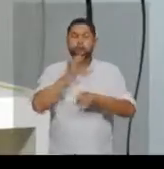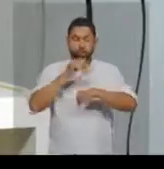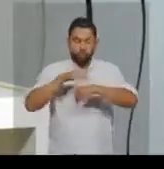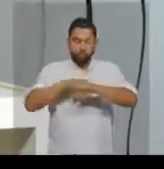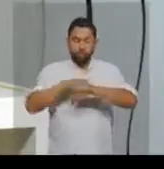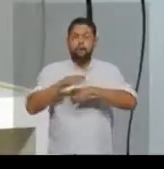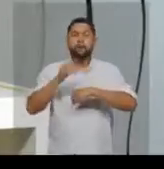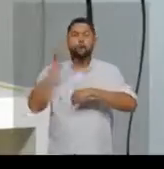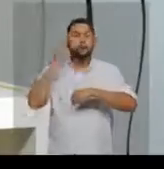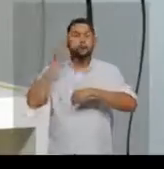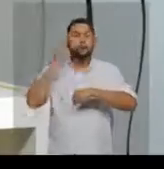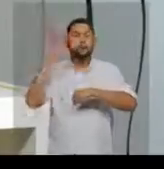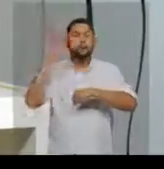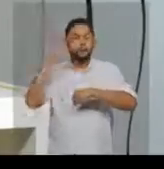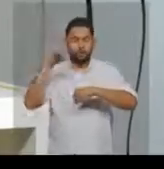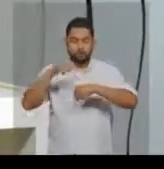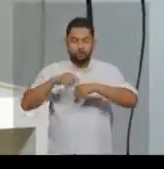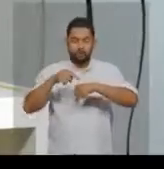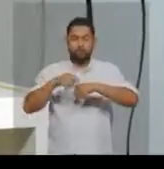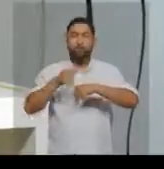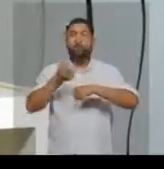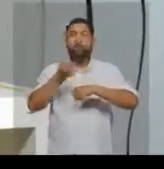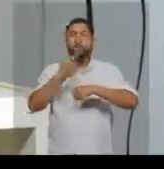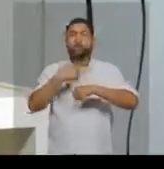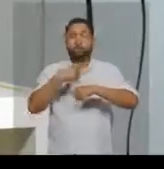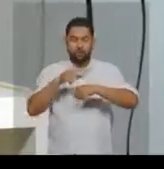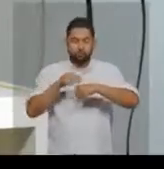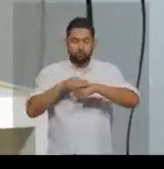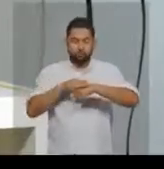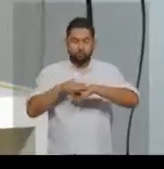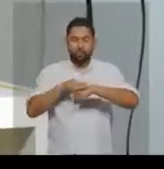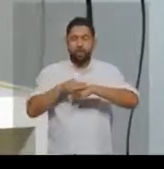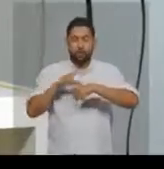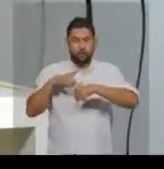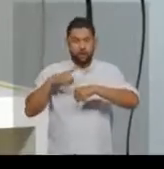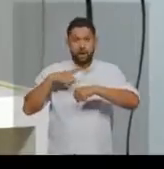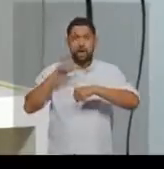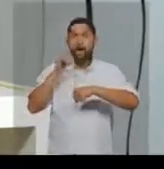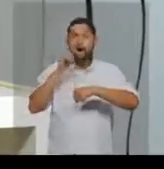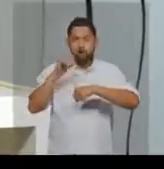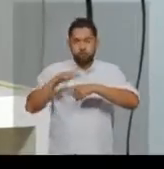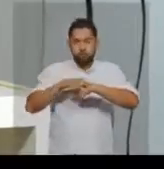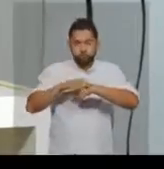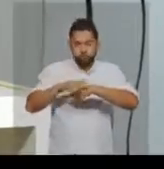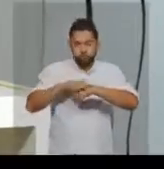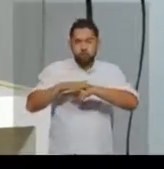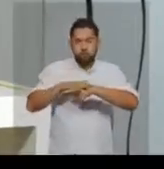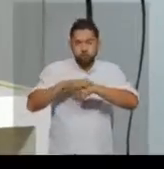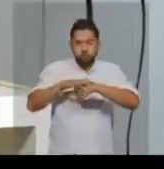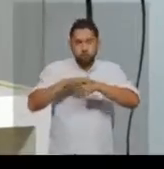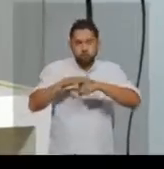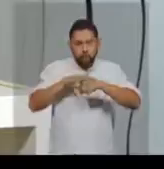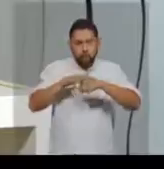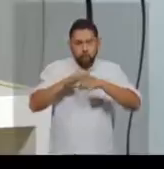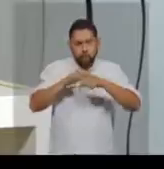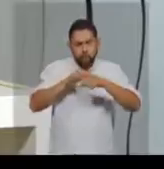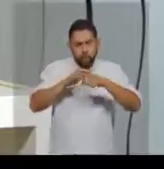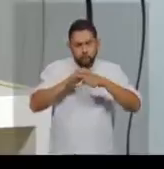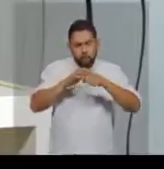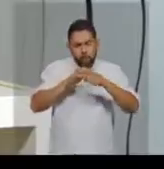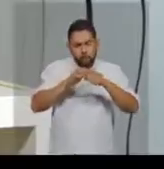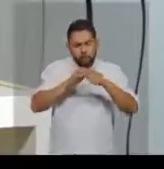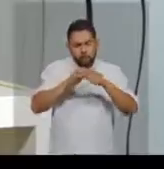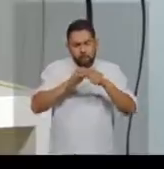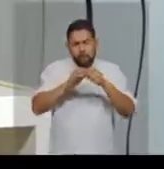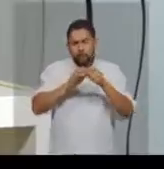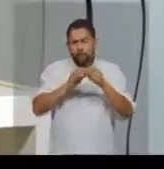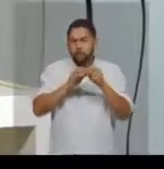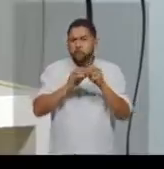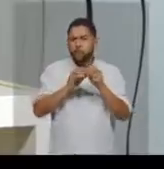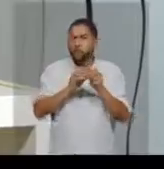precisou o quê? Ele vai perdendo várias camadas, e aí o comprimido vai perdendo, né, densidade, ele vai